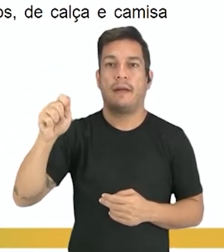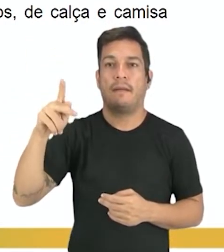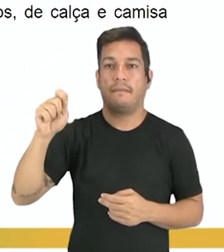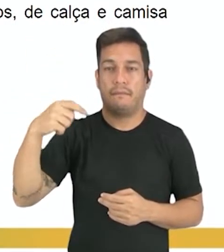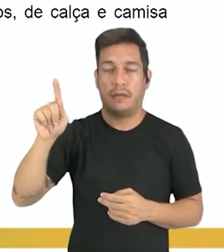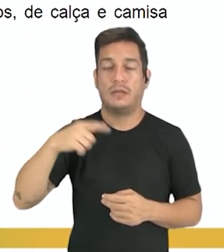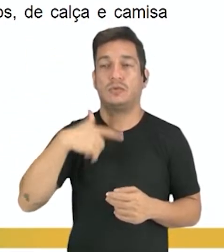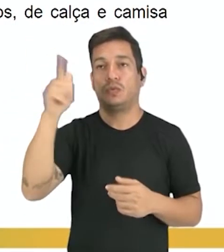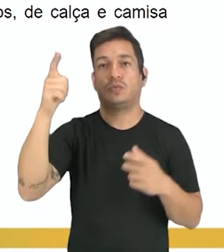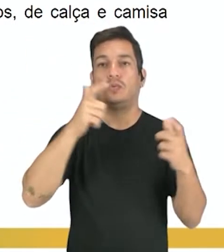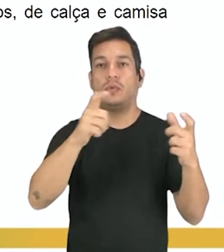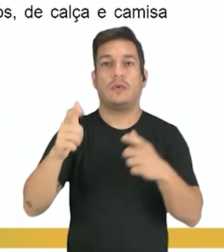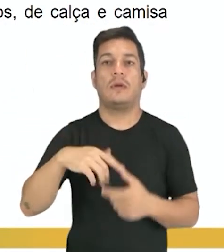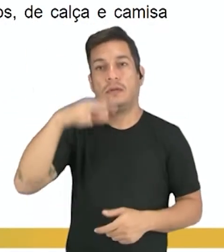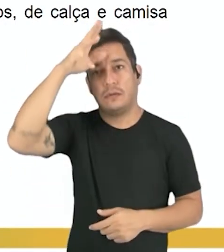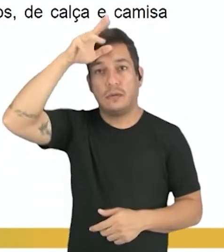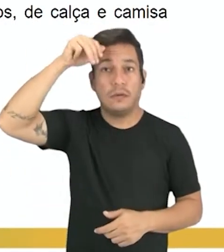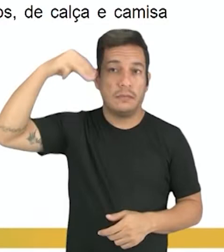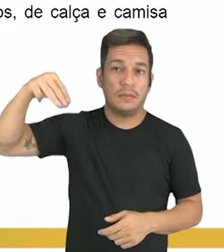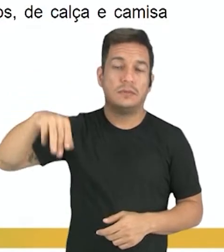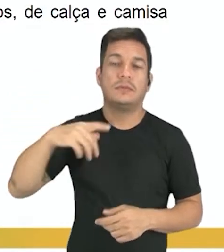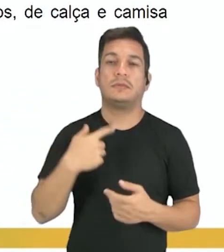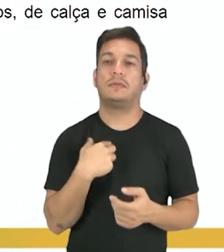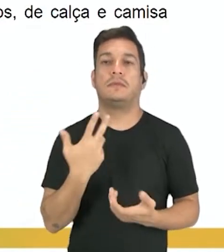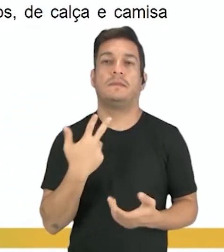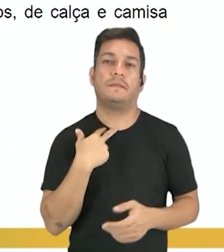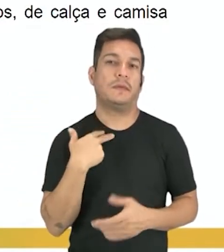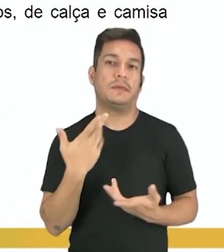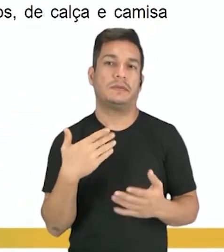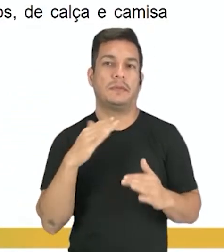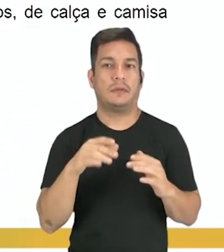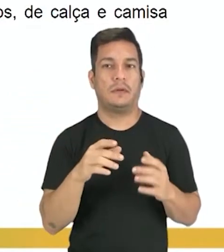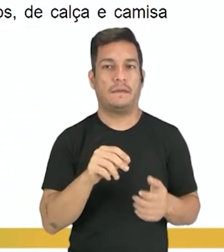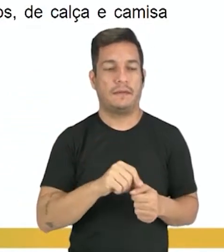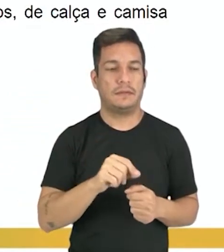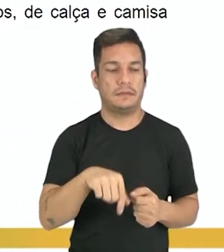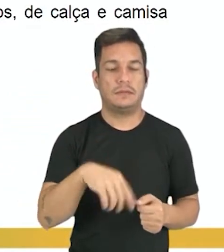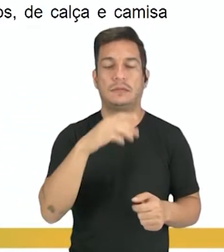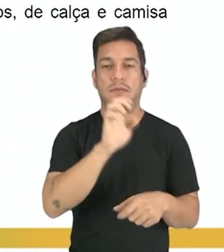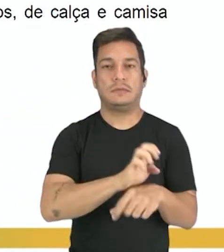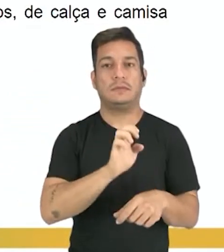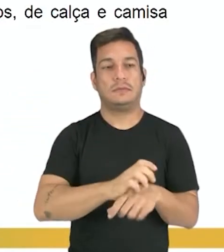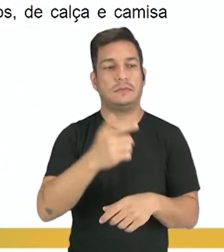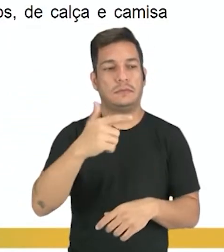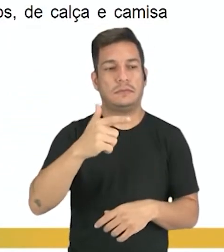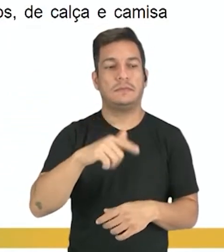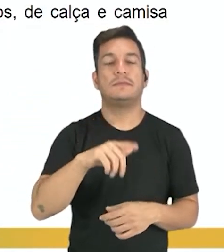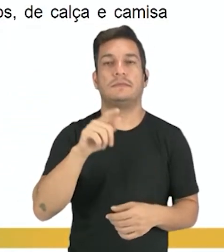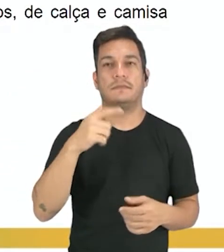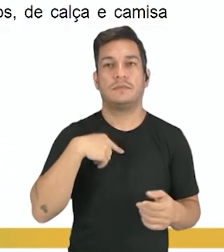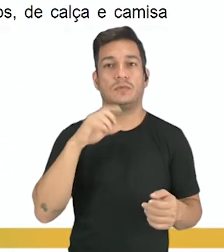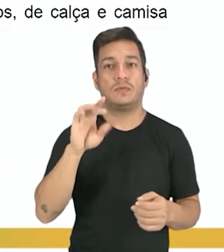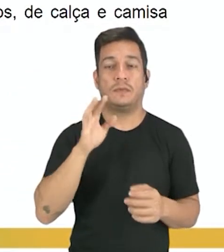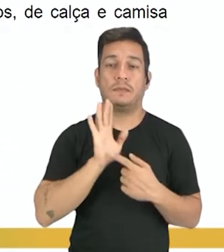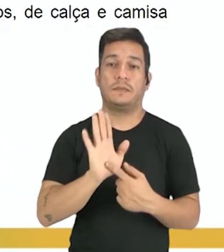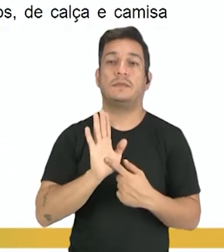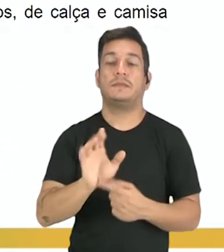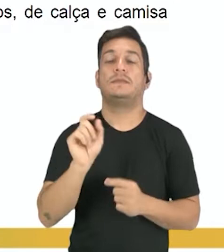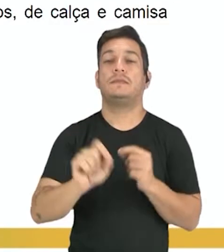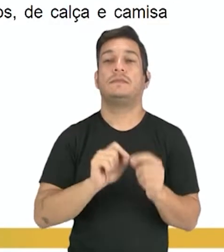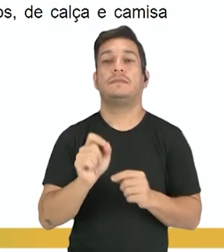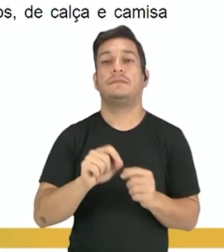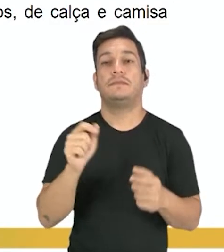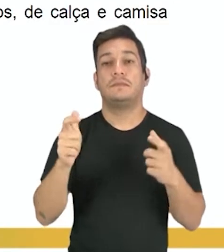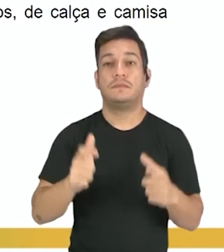o Amazonas elas não vão poder ser praticados ou desenvolvidas em outros estados né então a gente tá só querendo mesmo mostrar para